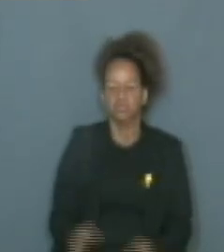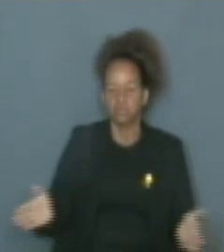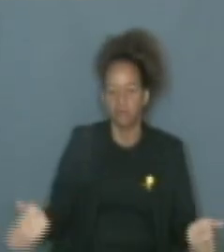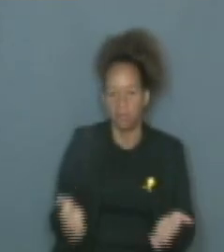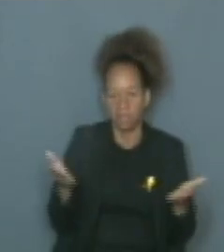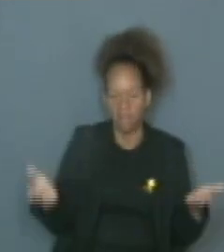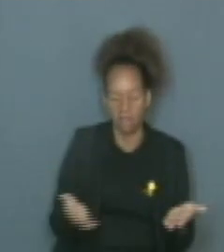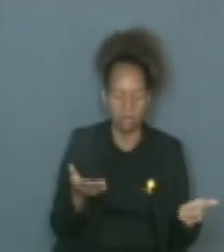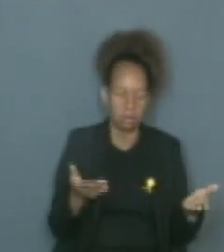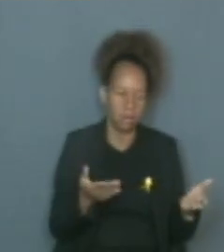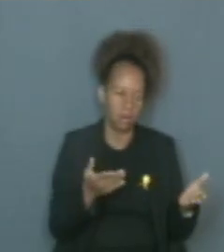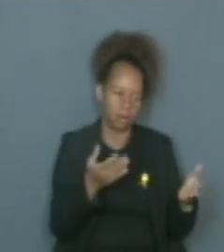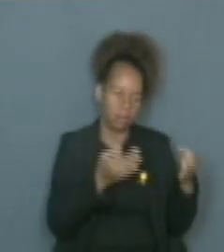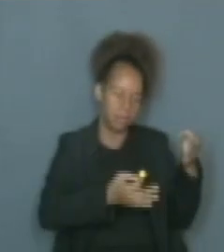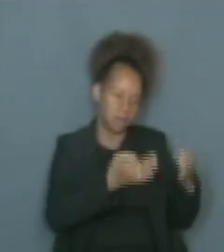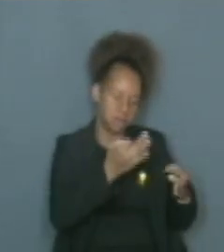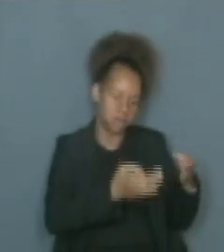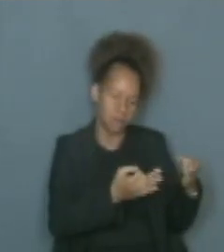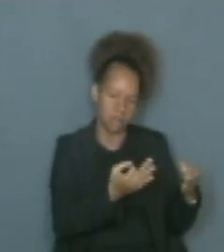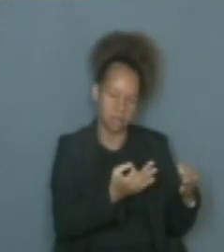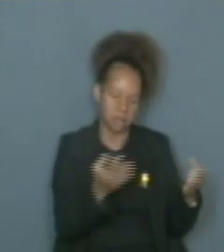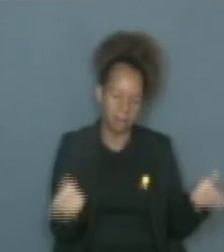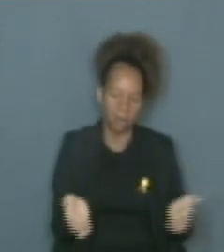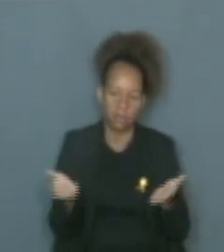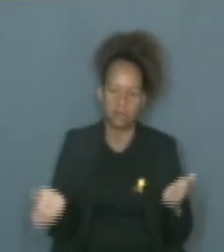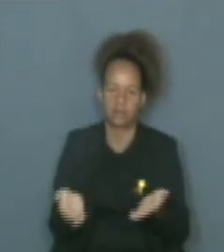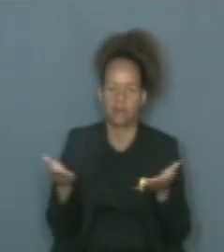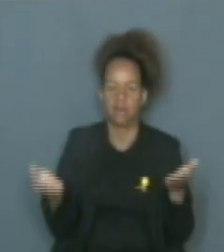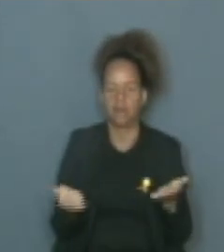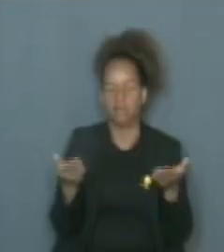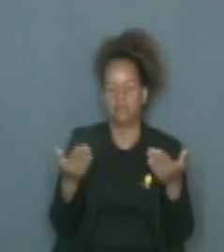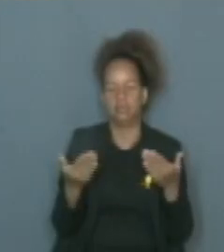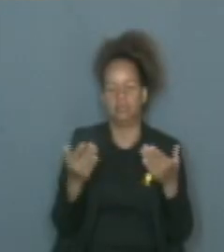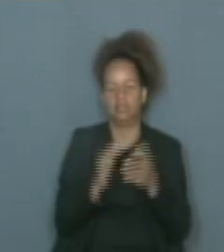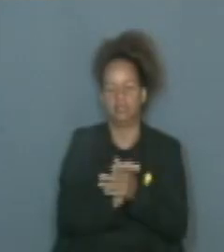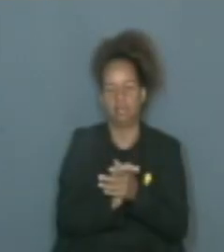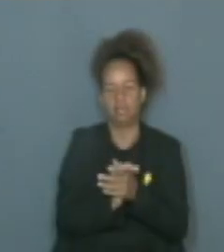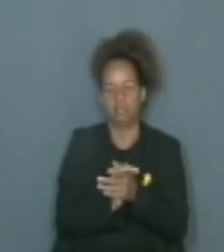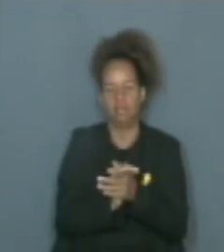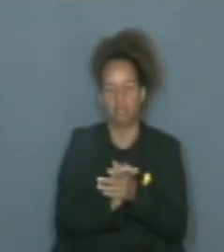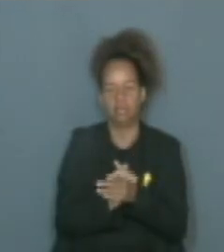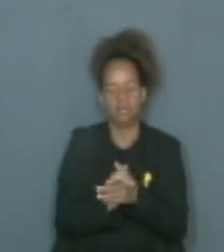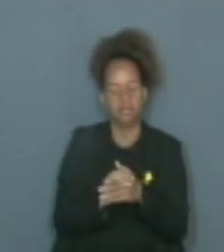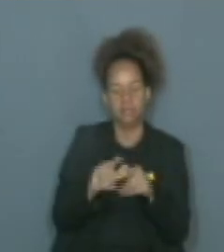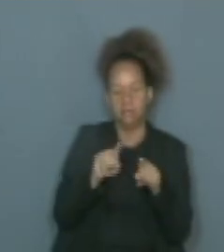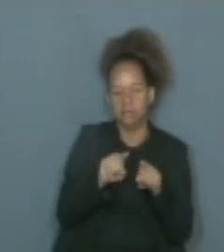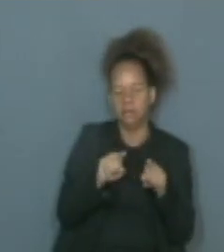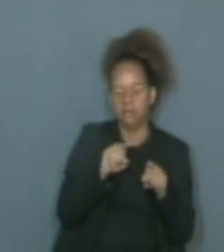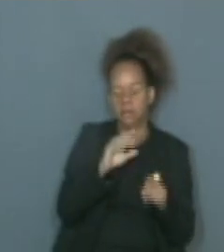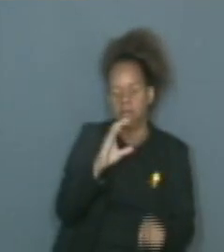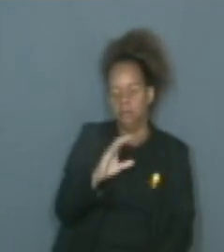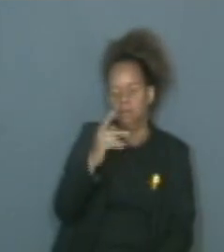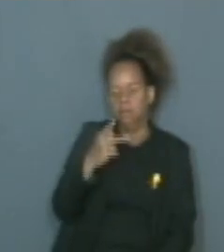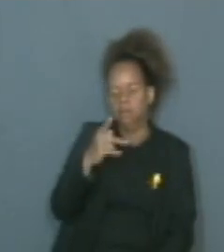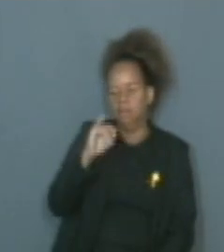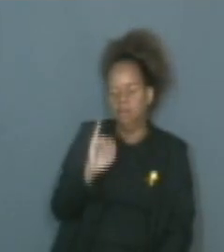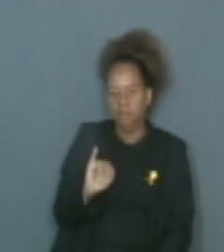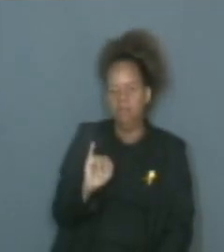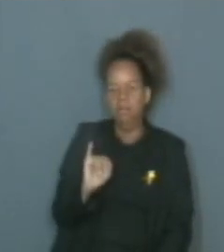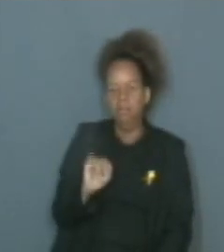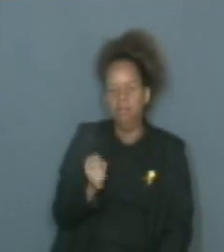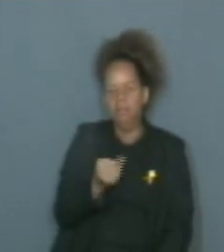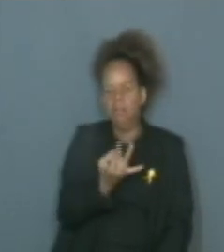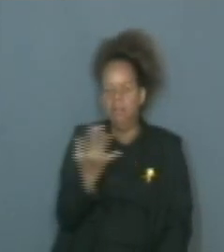motivadores, ou processo, ou questões que motivem a abertura, a instauração de uma CPI. É uma delas e